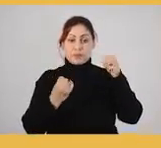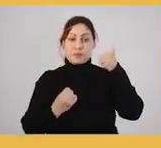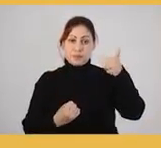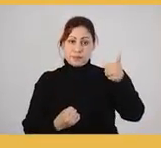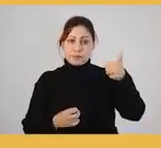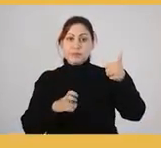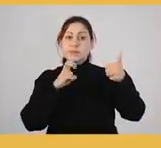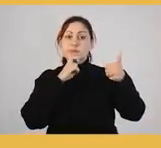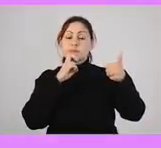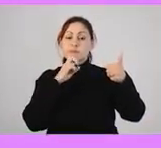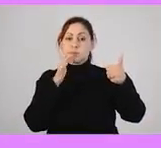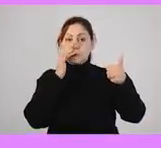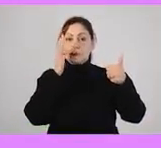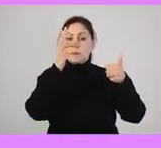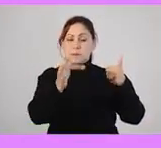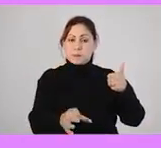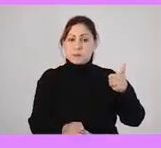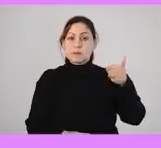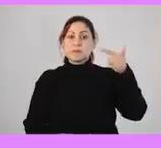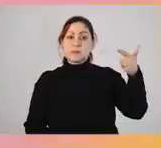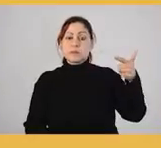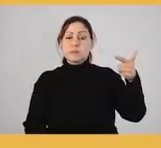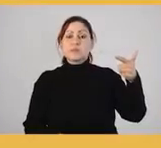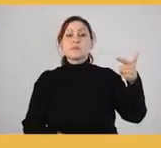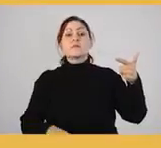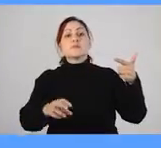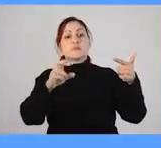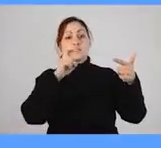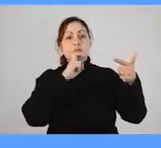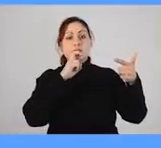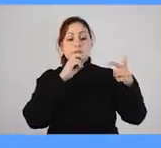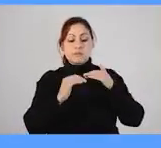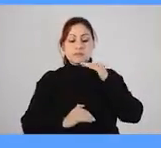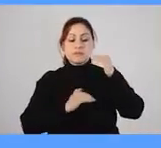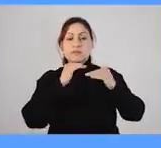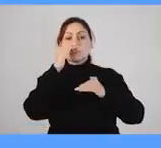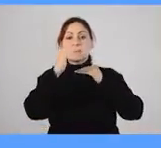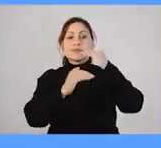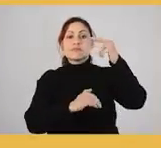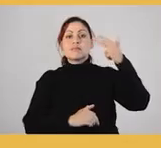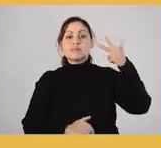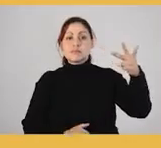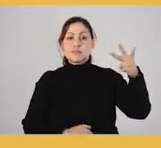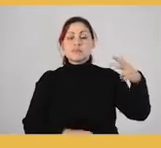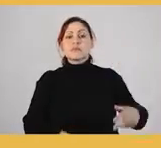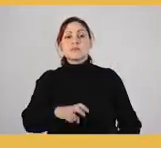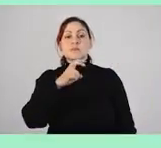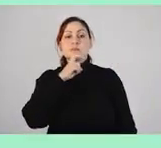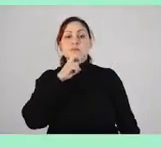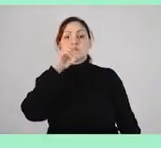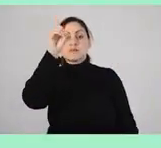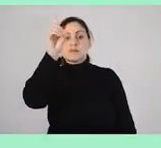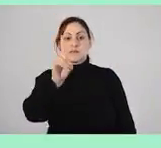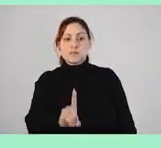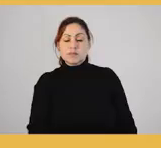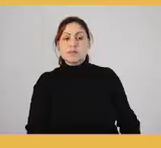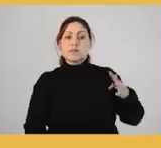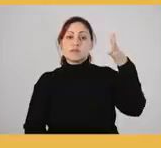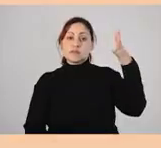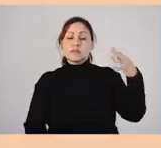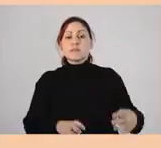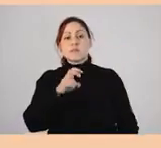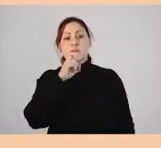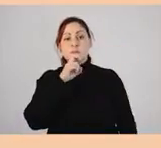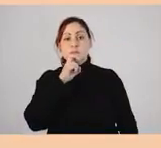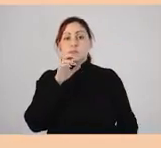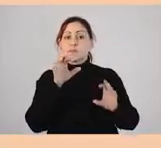principais. Sorocaba do futuro, Sorocaba do desenvolvimento, Sorocaba dos direitos,